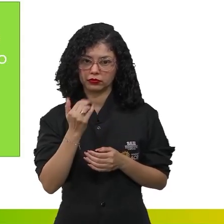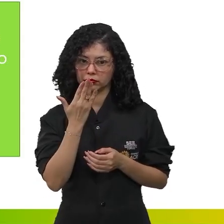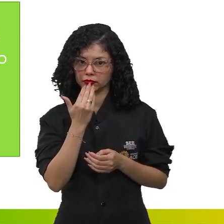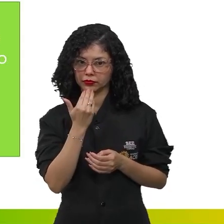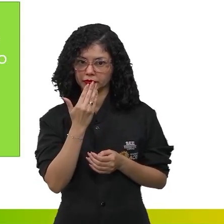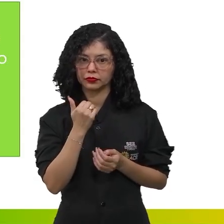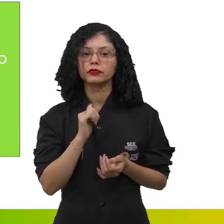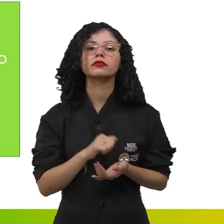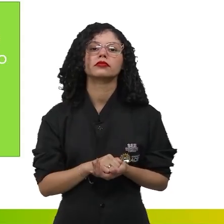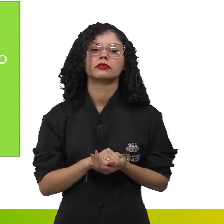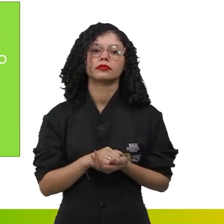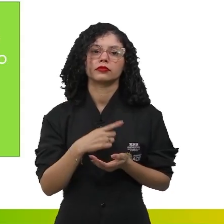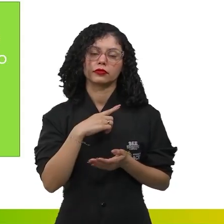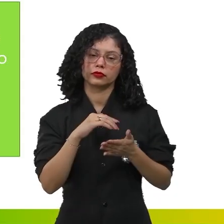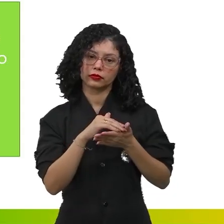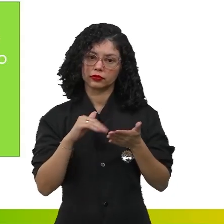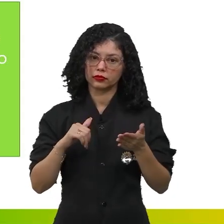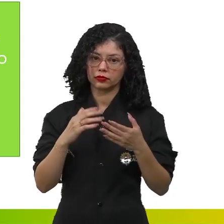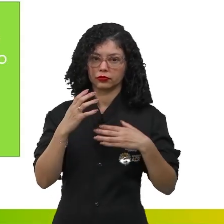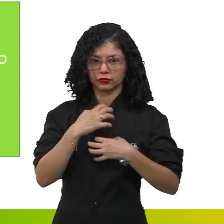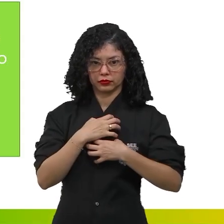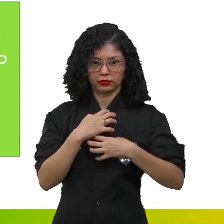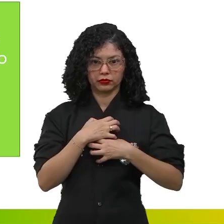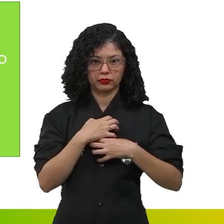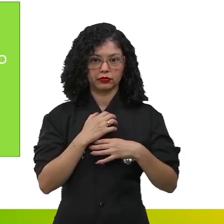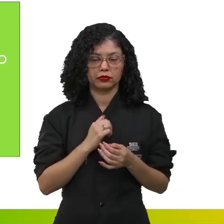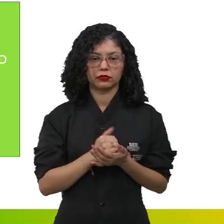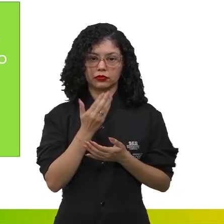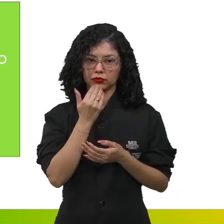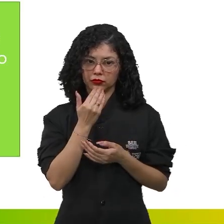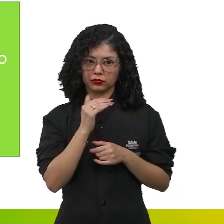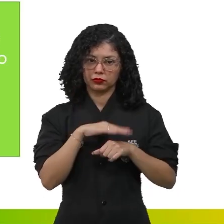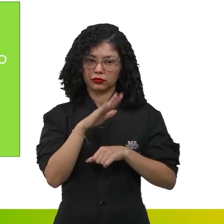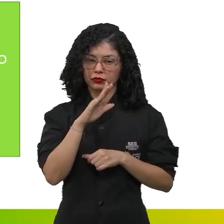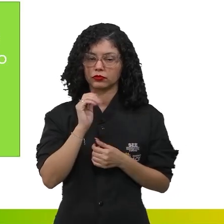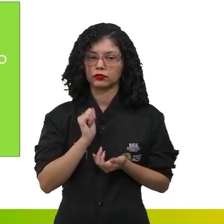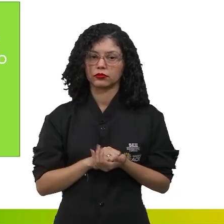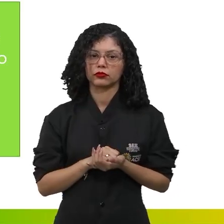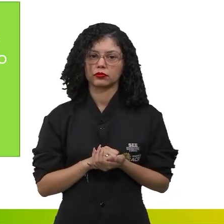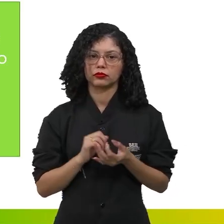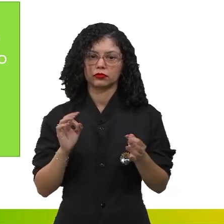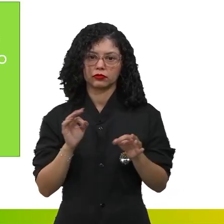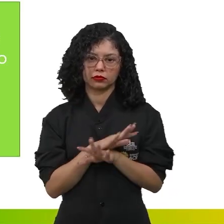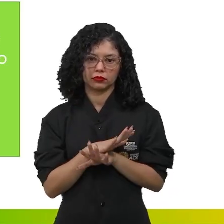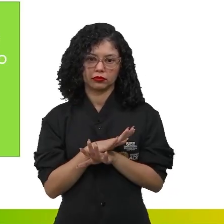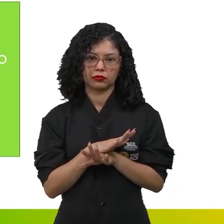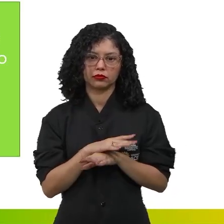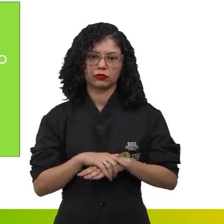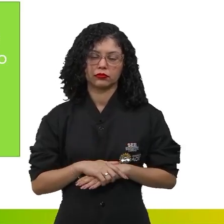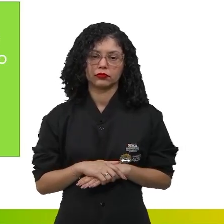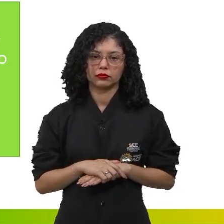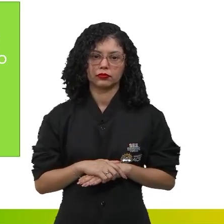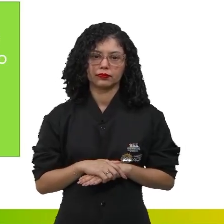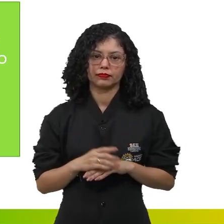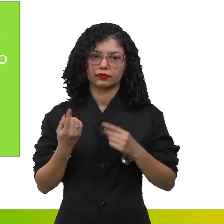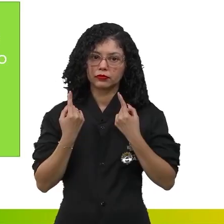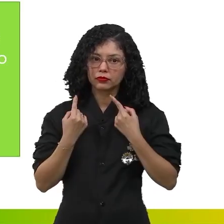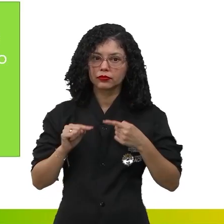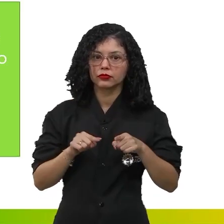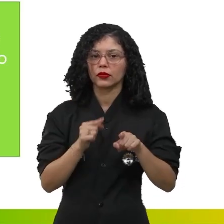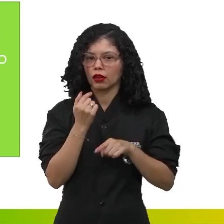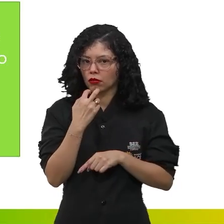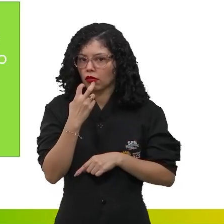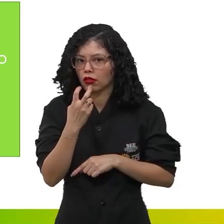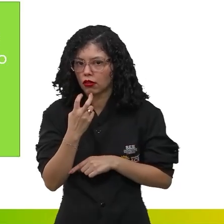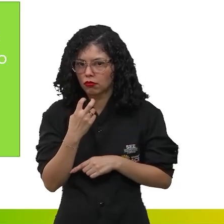comi e aí para eu tirar o sentimento de comi demais, eu vou lá e acabo provocando